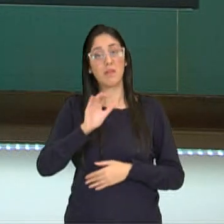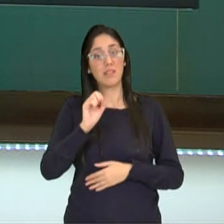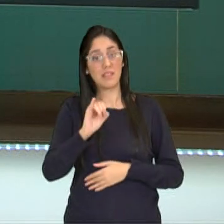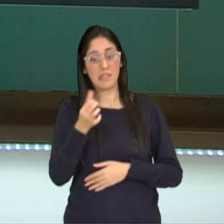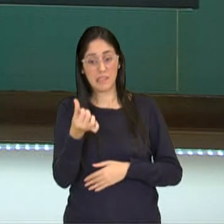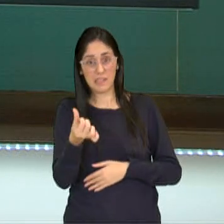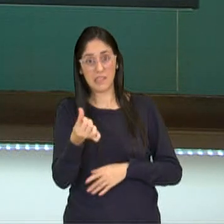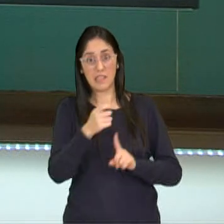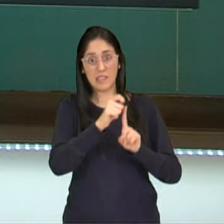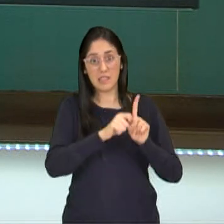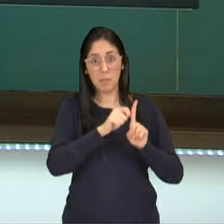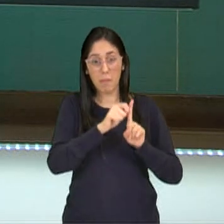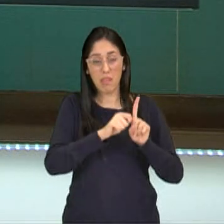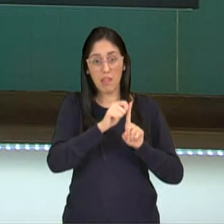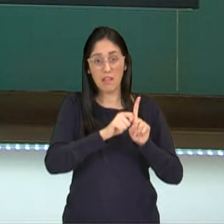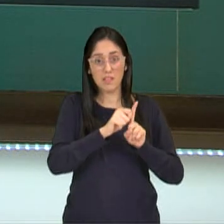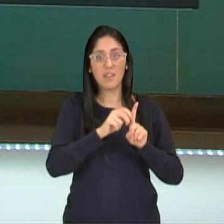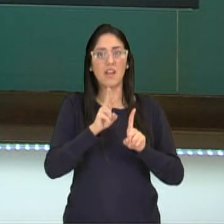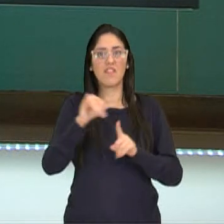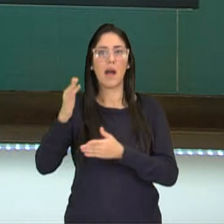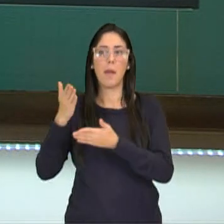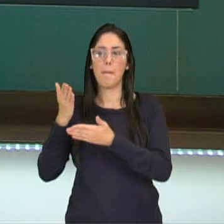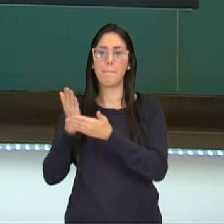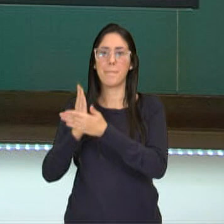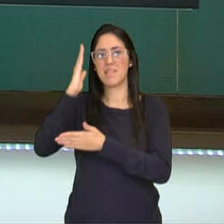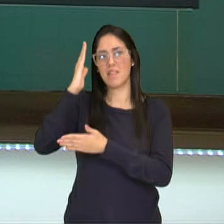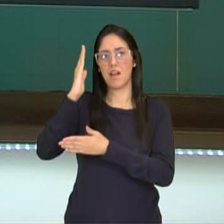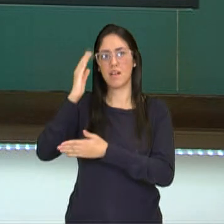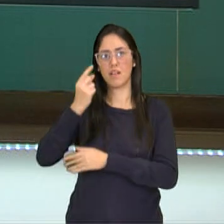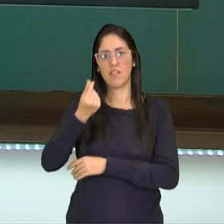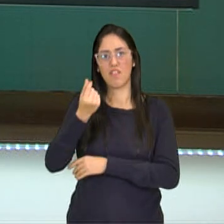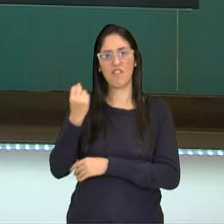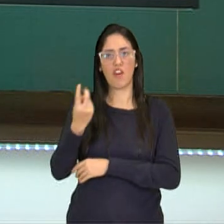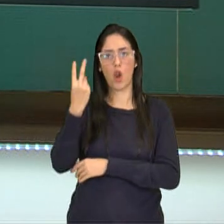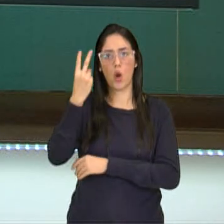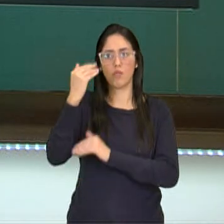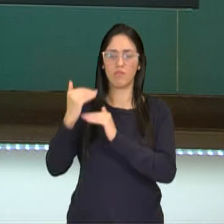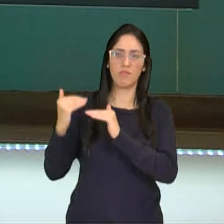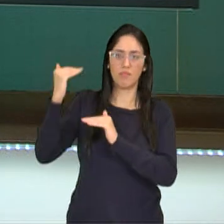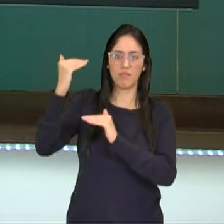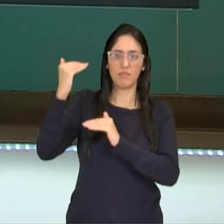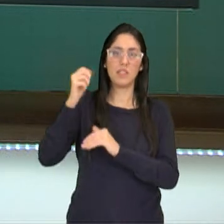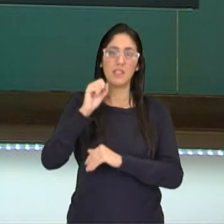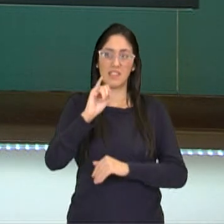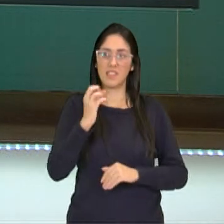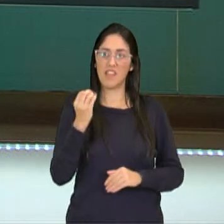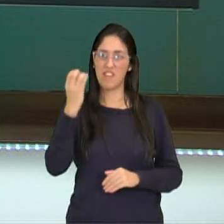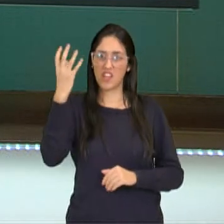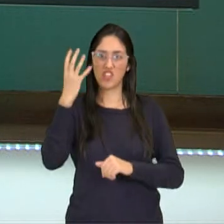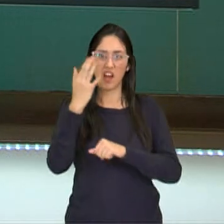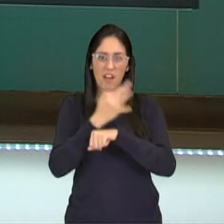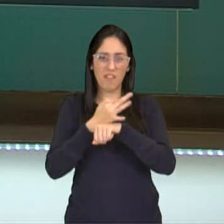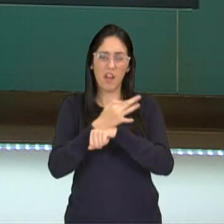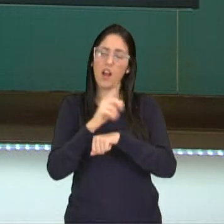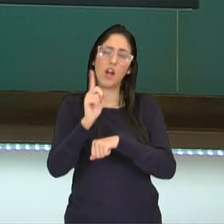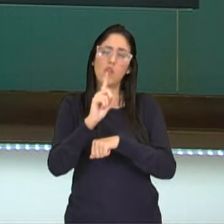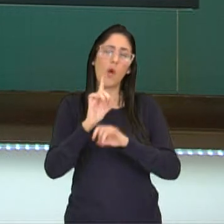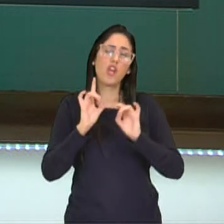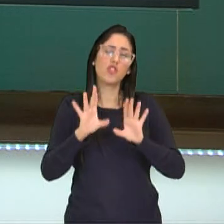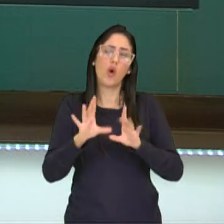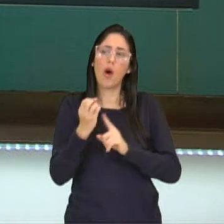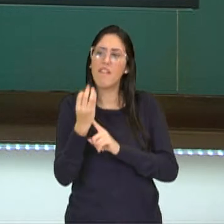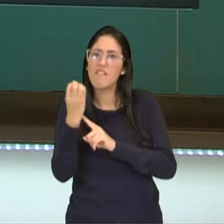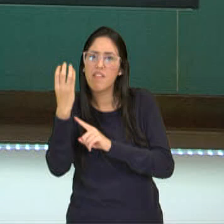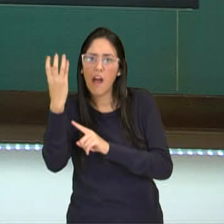ele passa do valor que ele necessita da viagem. Porque a gente sabe, né? Sempre que a gente vai fazer uma viagem de férias, não é só o valor do pacote, assim,